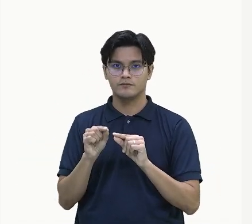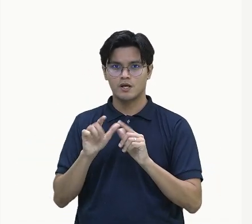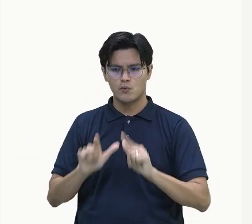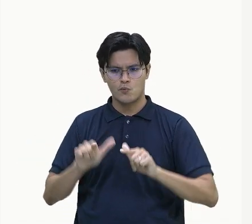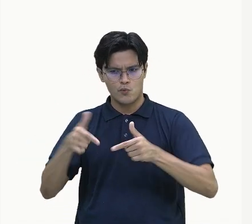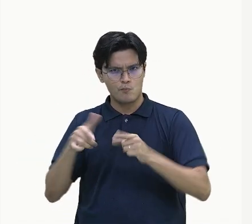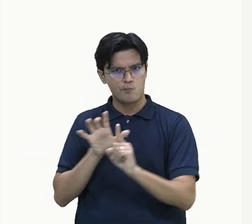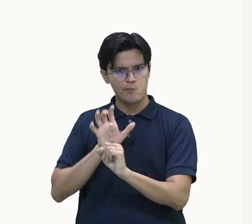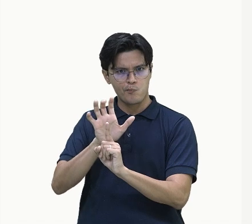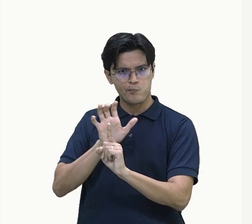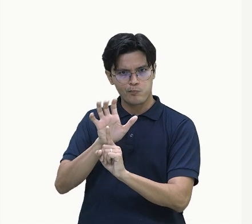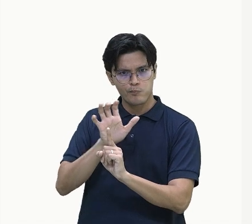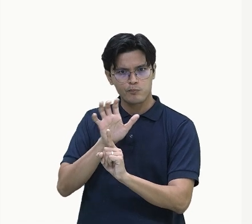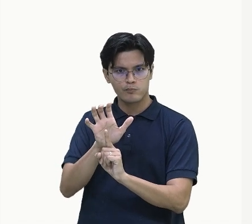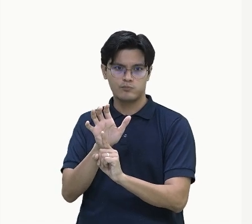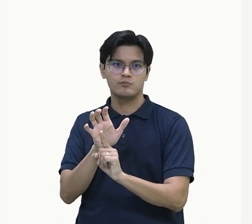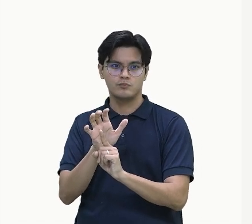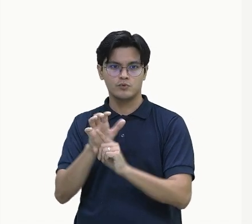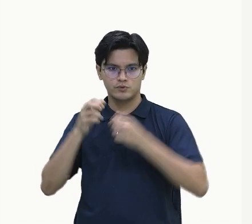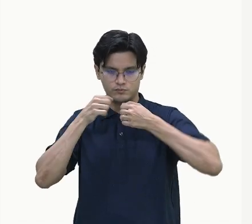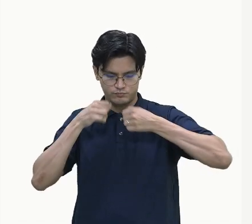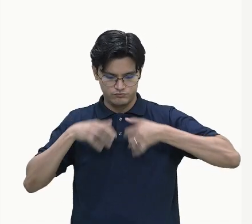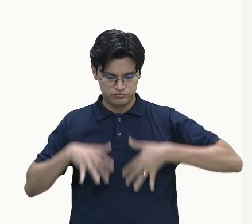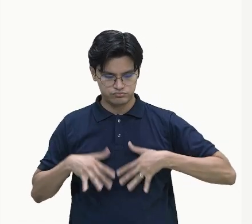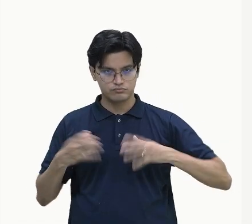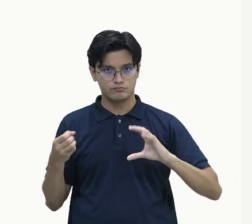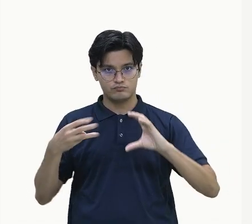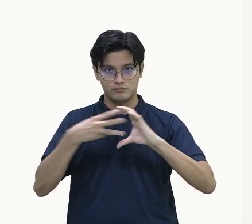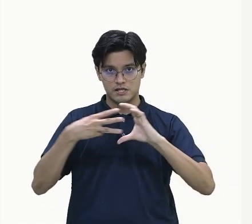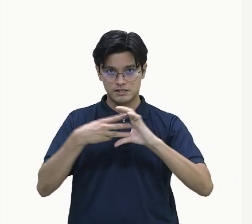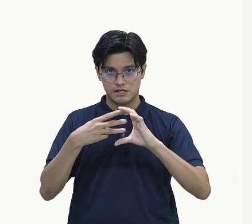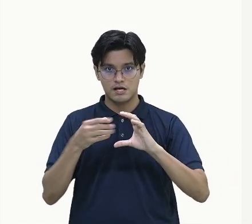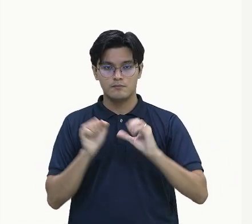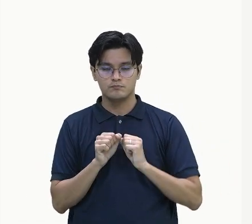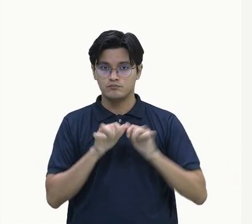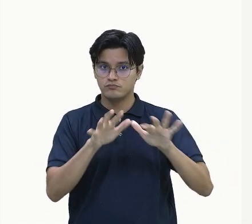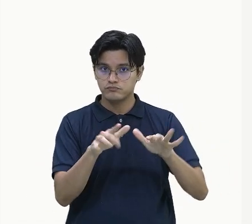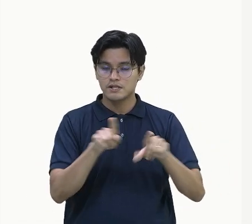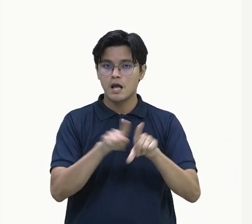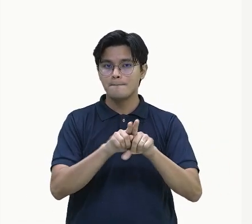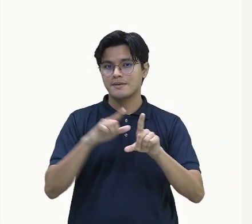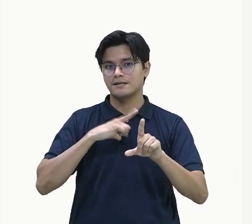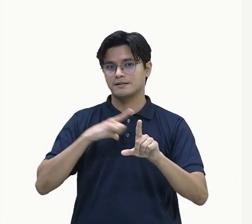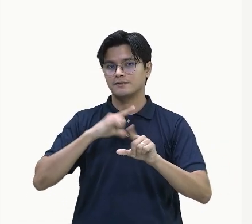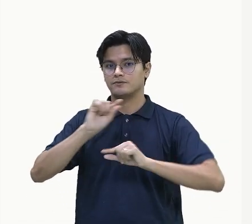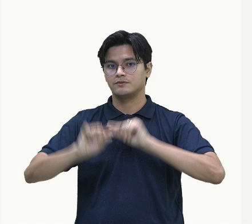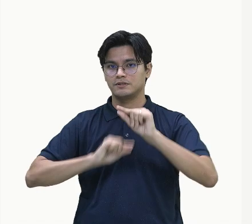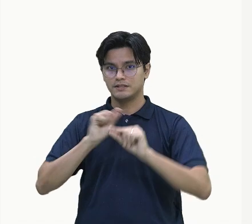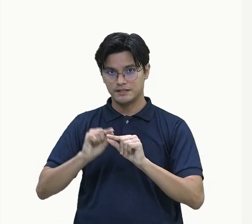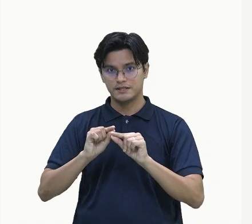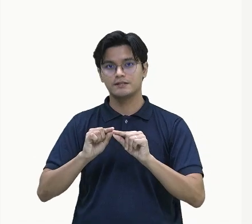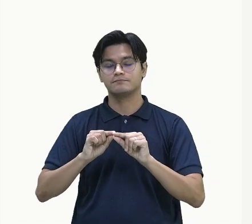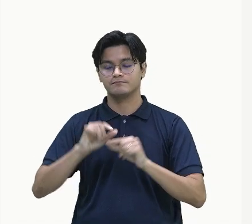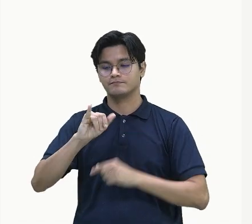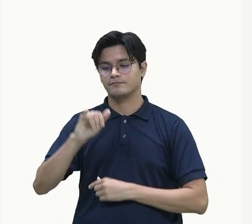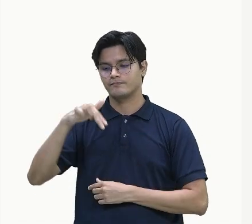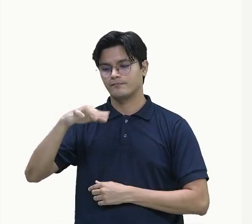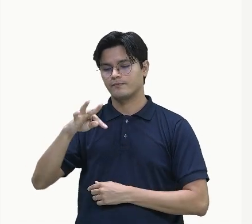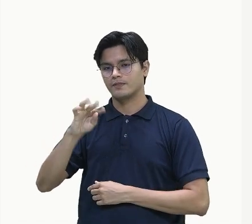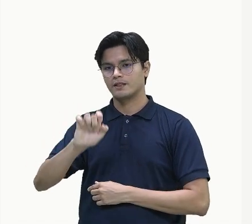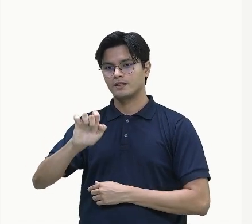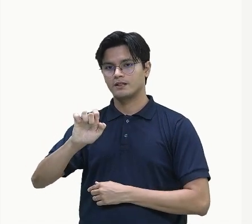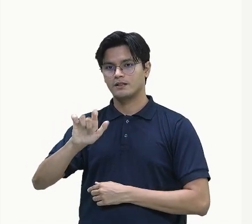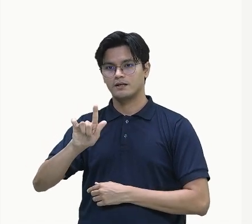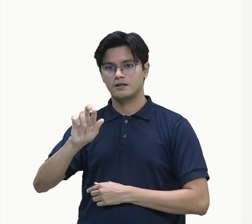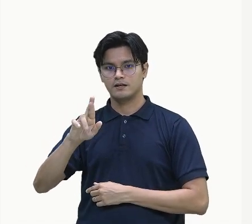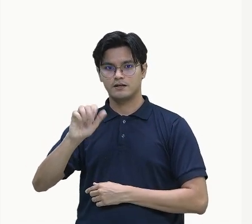axônios e os dendritos. Temos também a característica da integração, que recebe e processa informações de